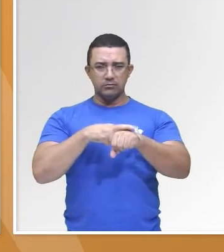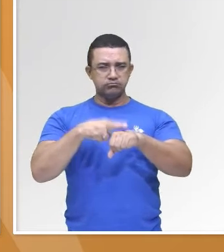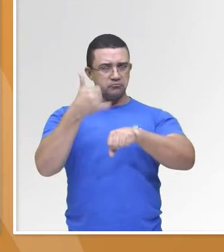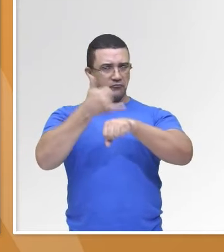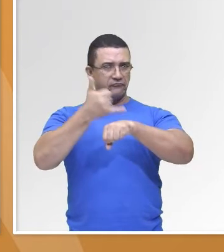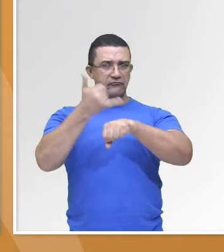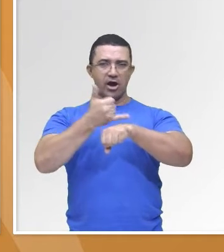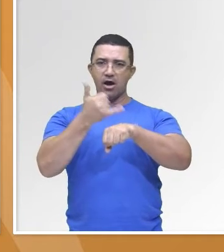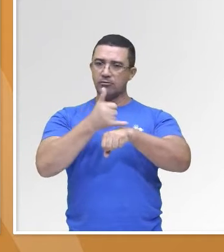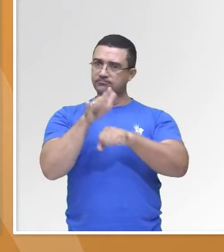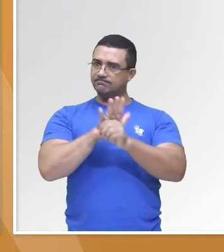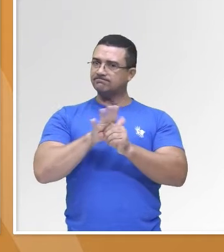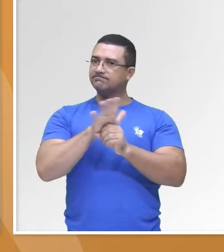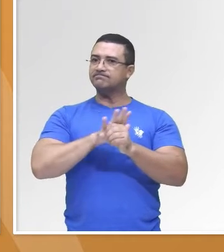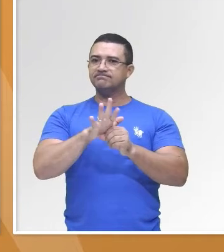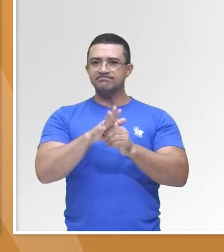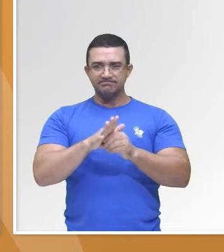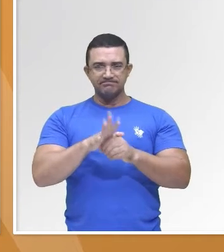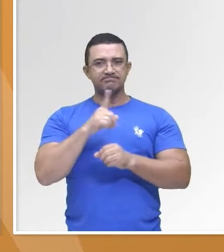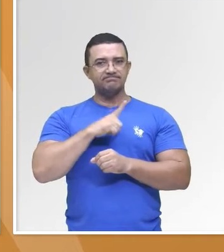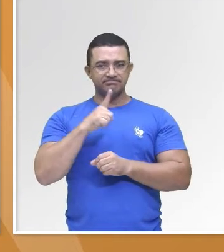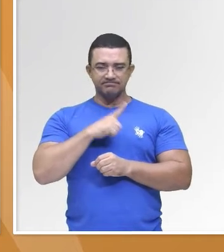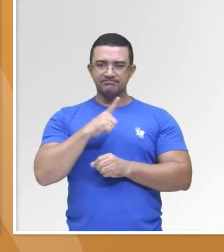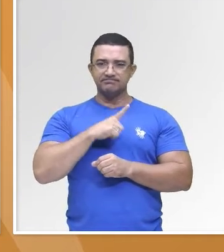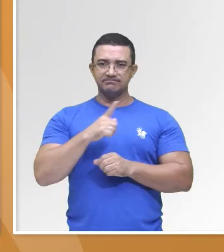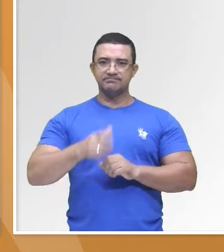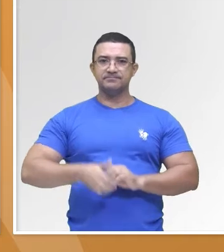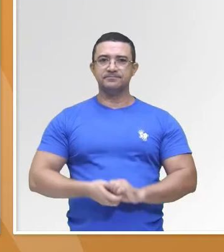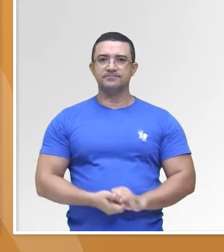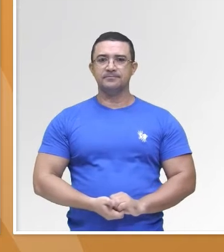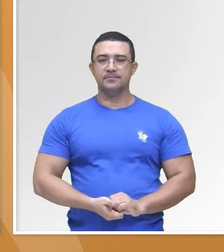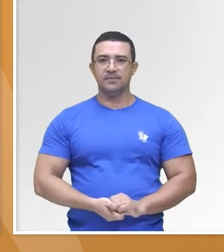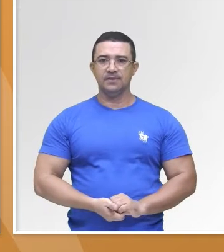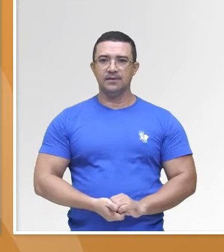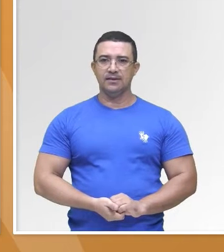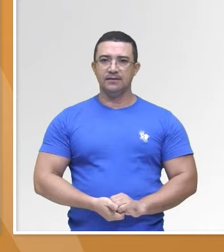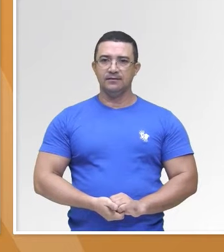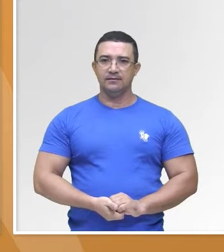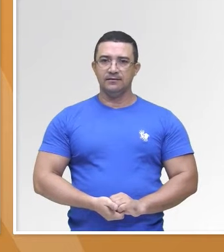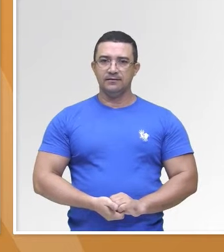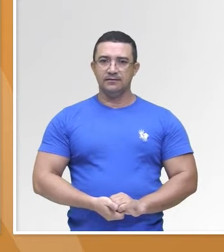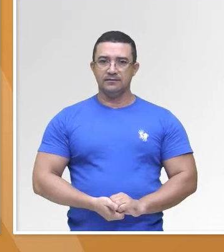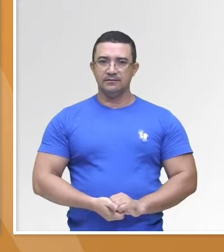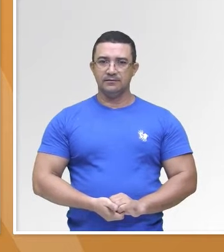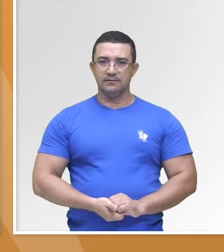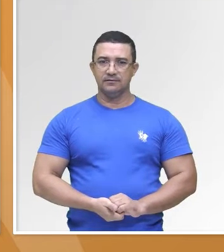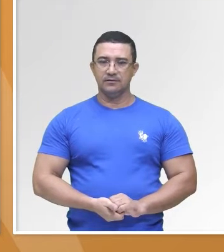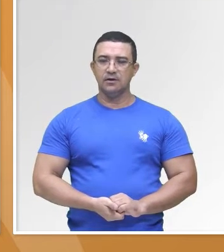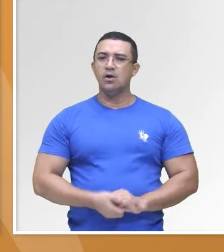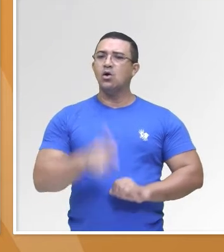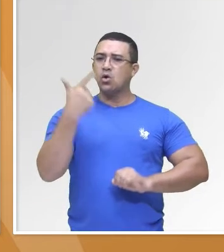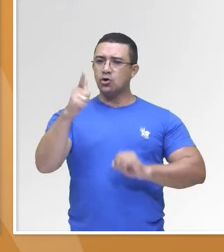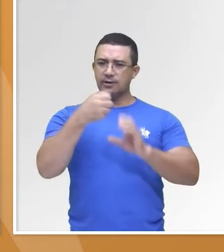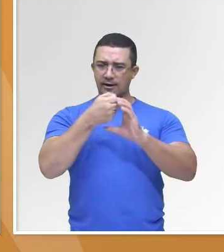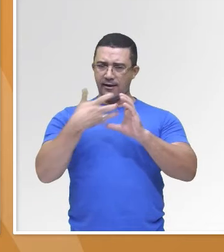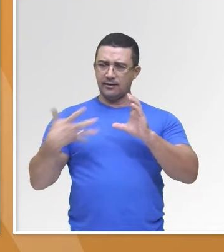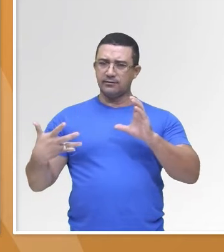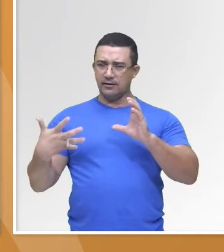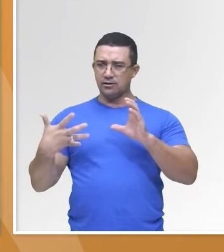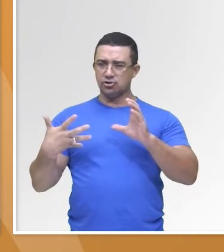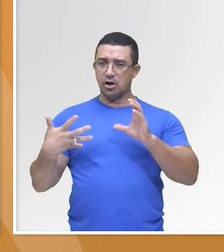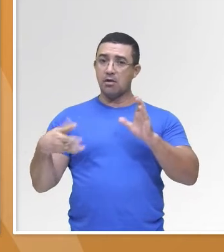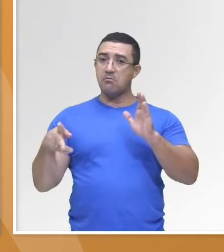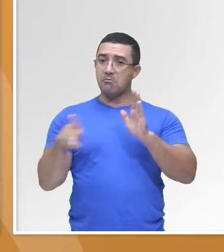onde a presença do ferro é muito grande. Ok? Gente, outra característica física, né,